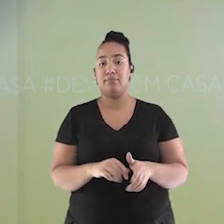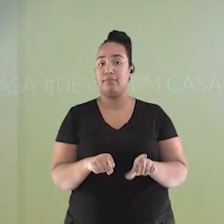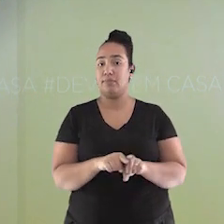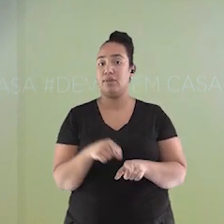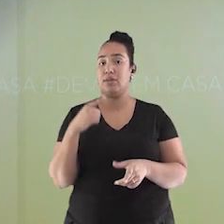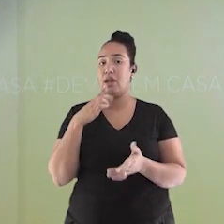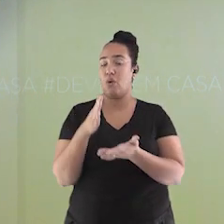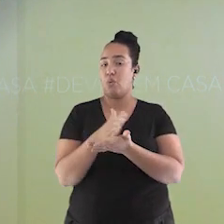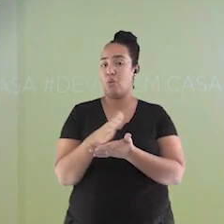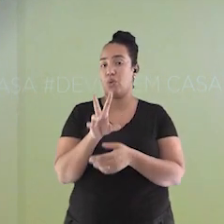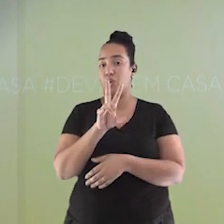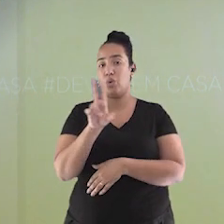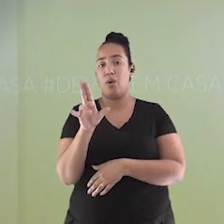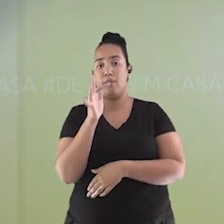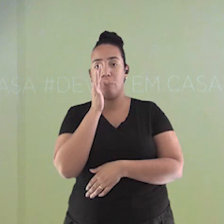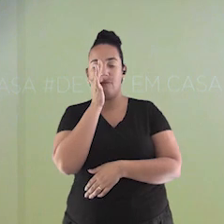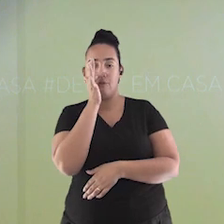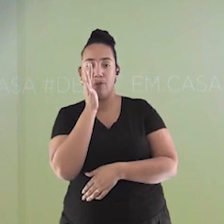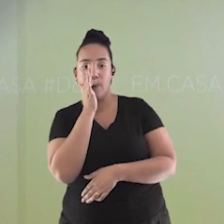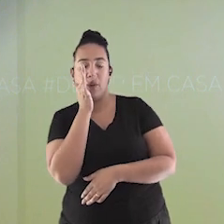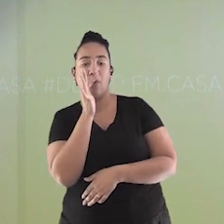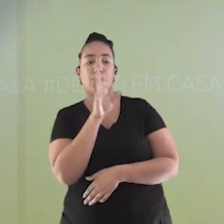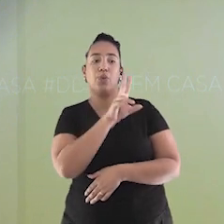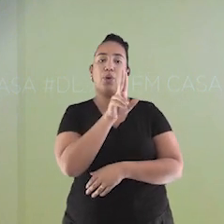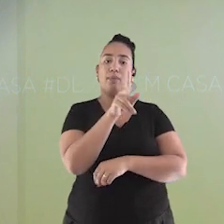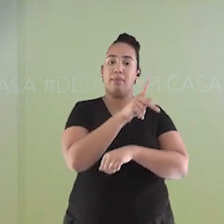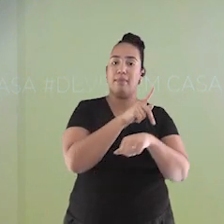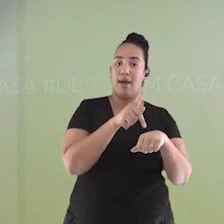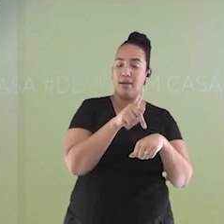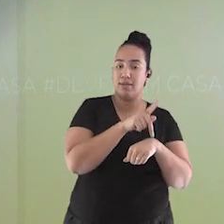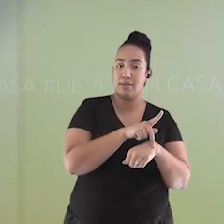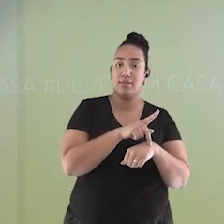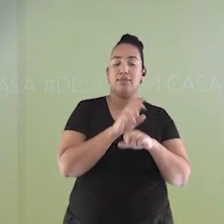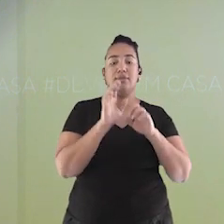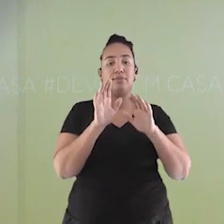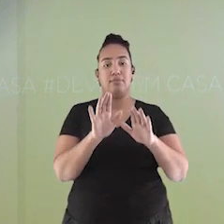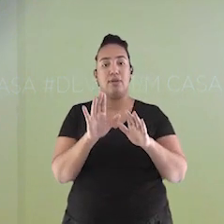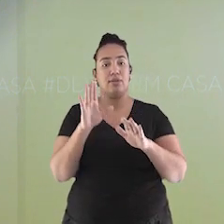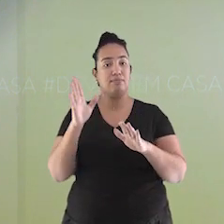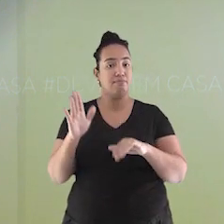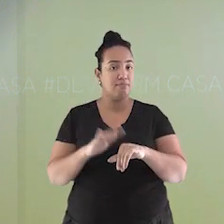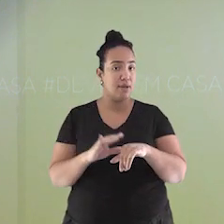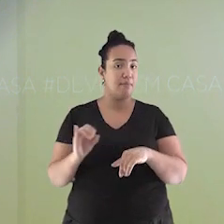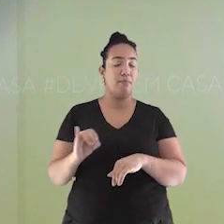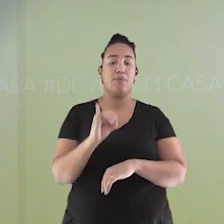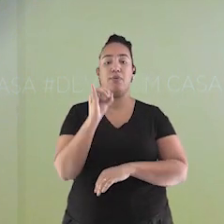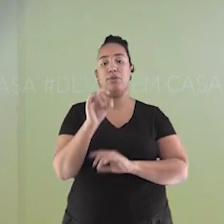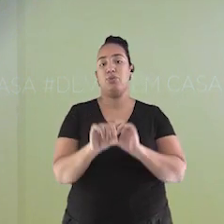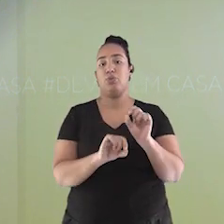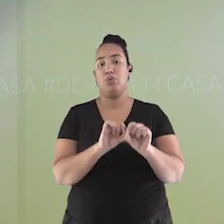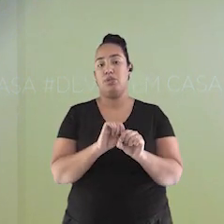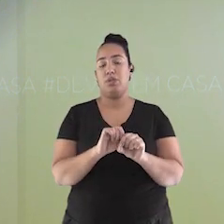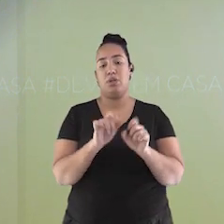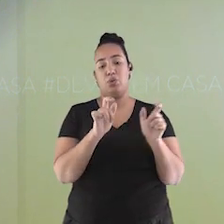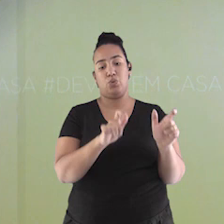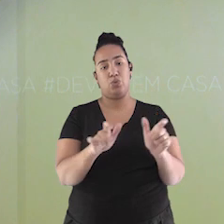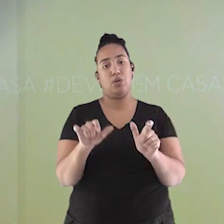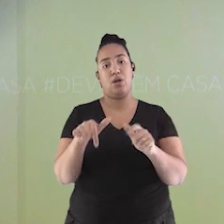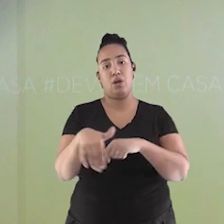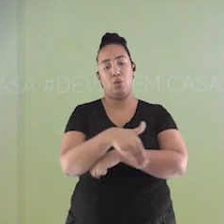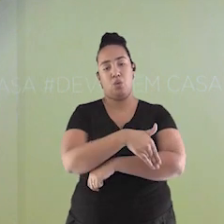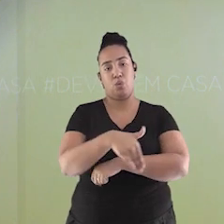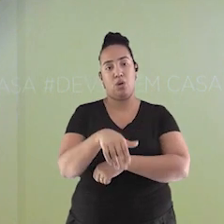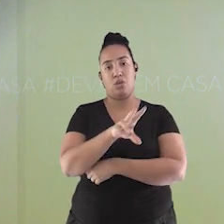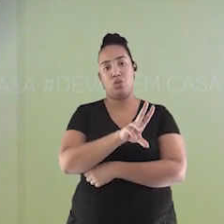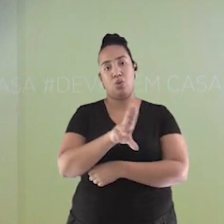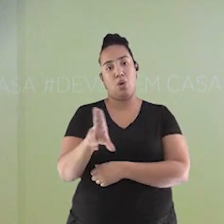Outras têm nome de flores, outras têm nome de países, mas o que predomina mesmo, na maioria dos lugares,